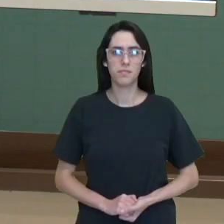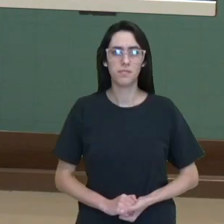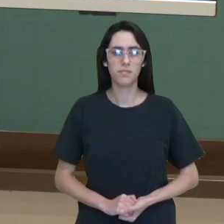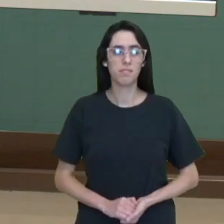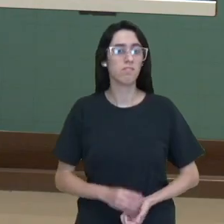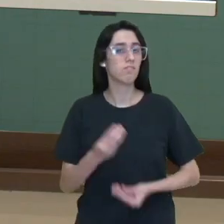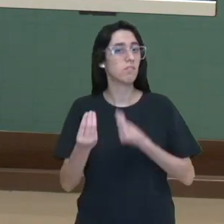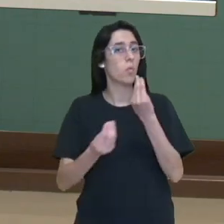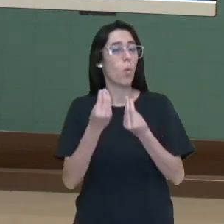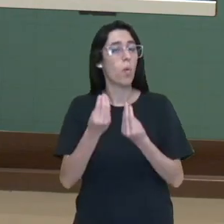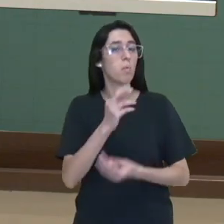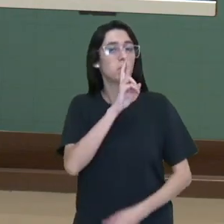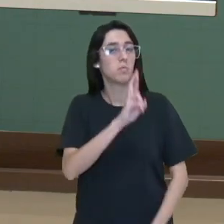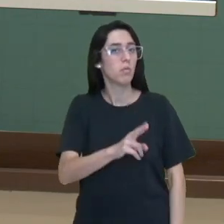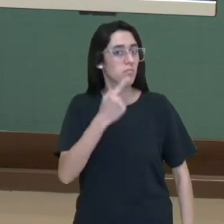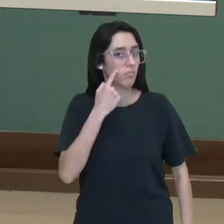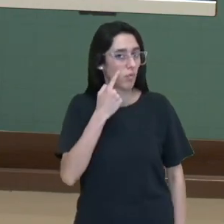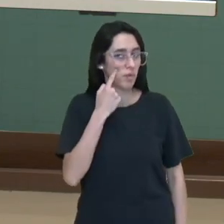Vamos ver como fica uma possível resposta?